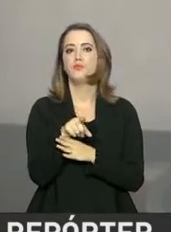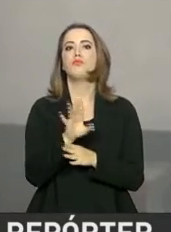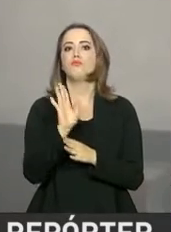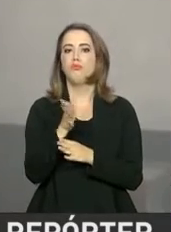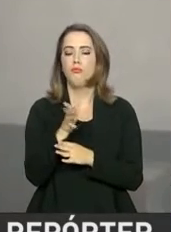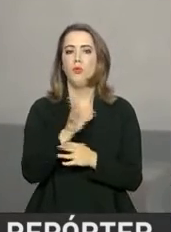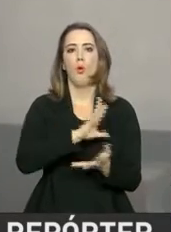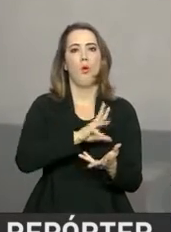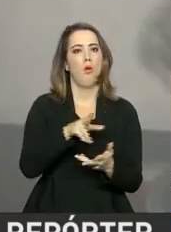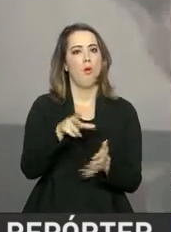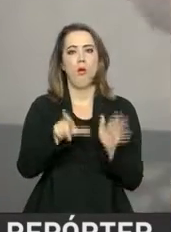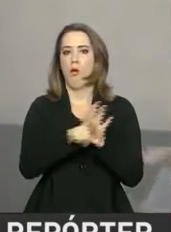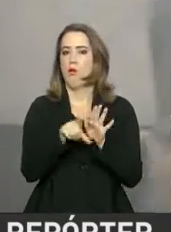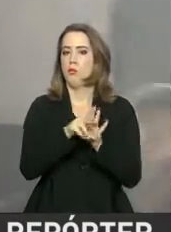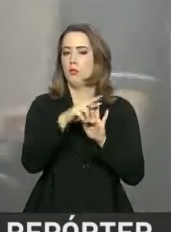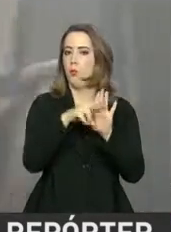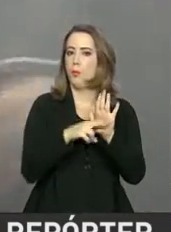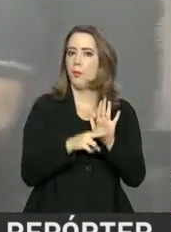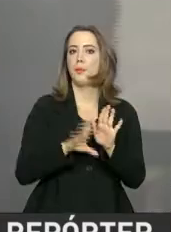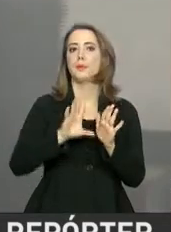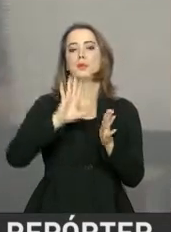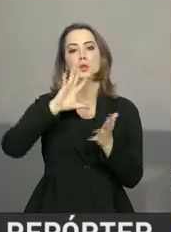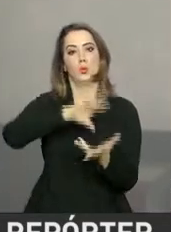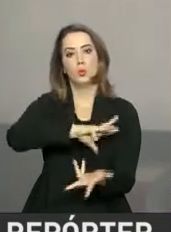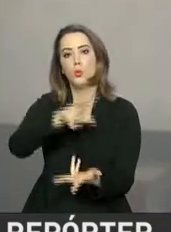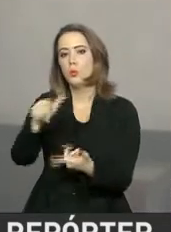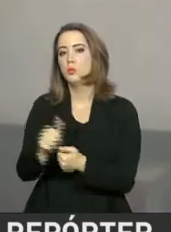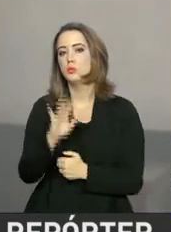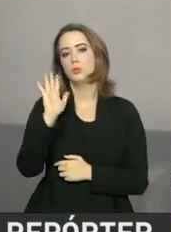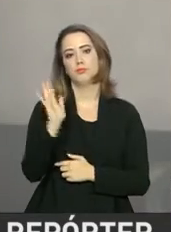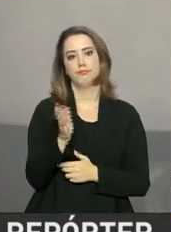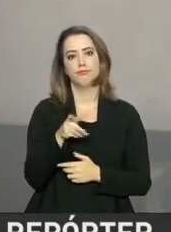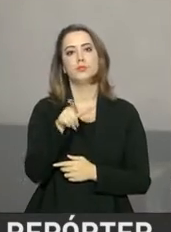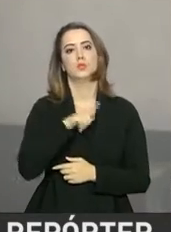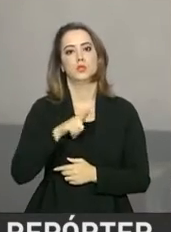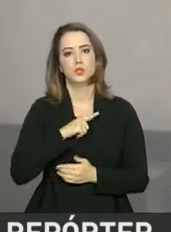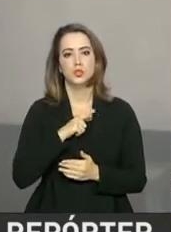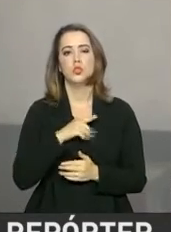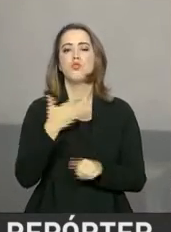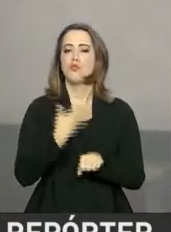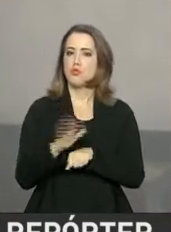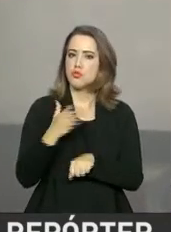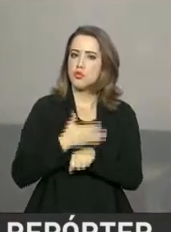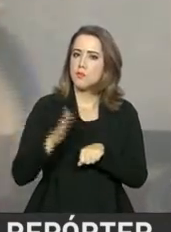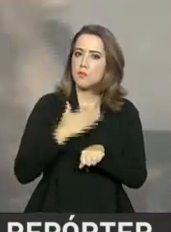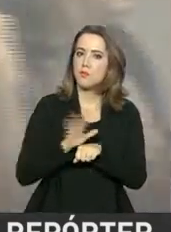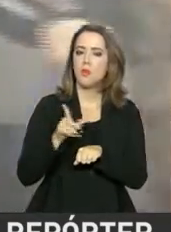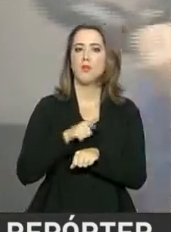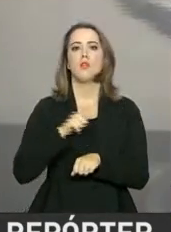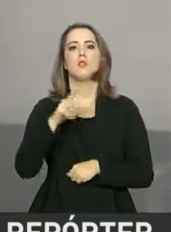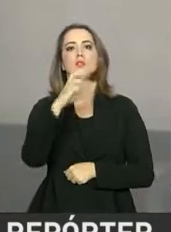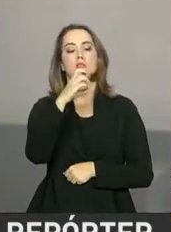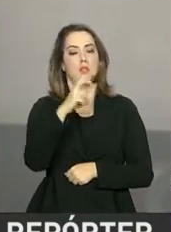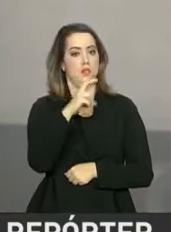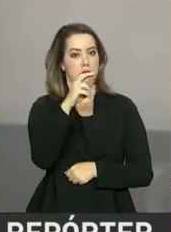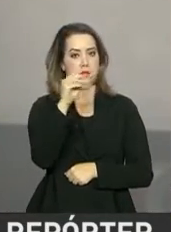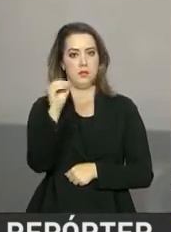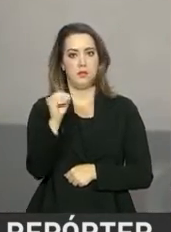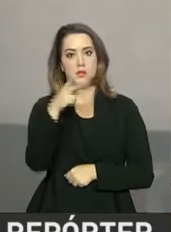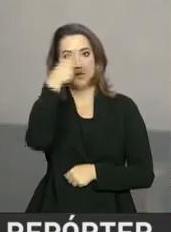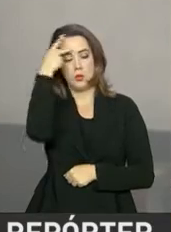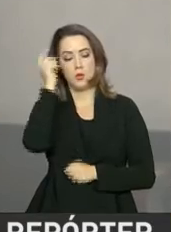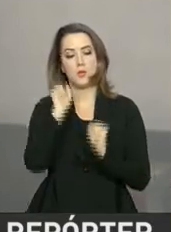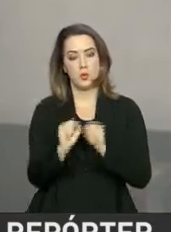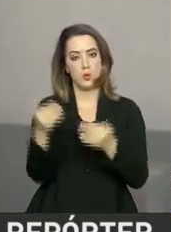internacionais, as equipes estão treinadas para qualquer tipo de evento. Existe uma sala aqui para 50 pacientes